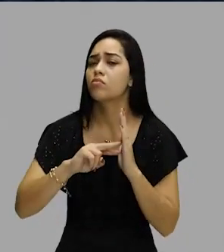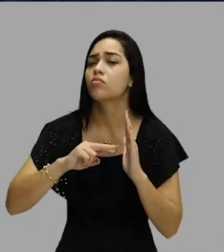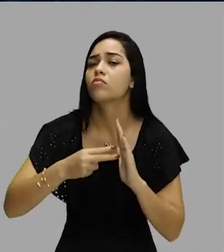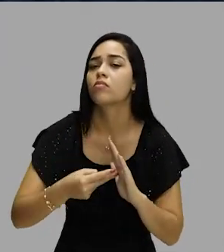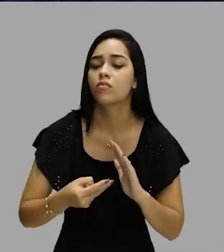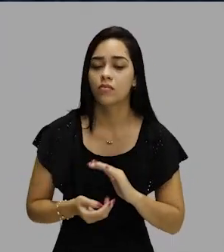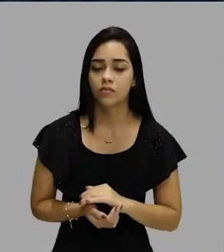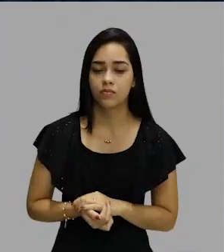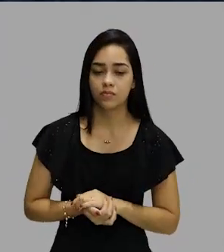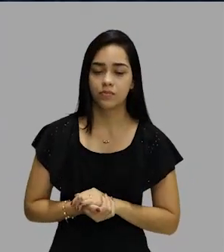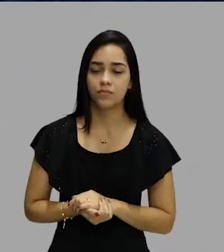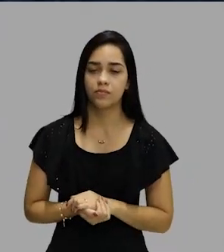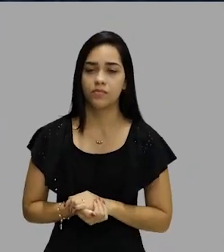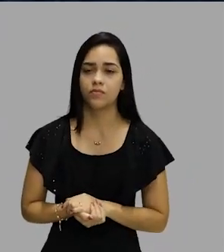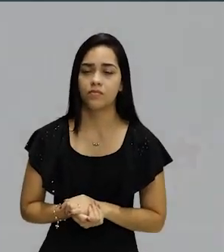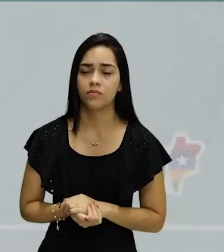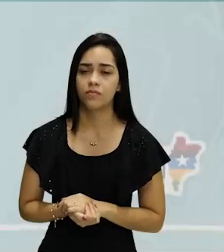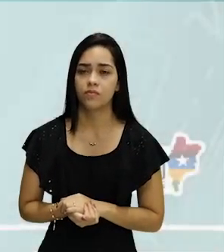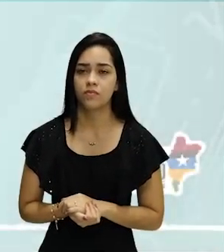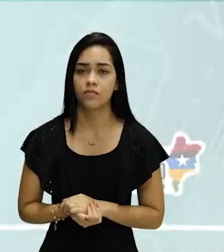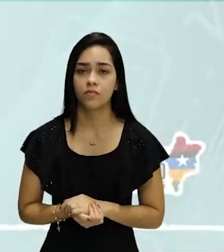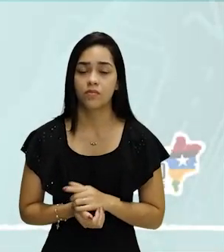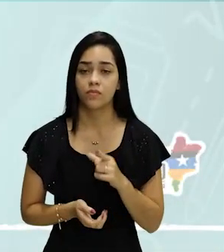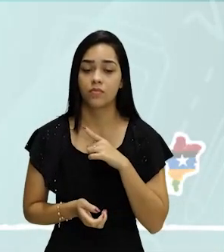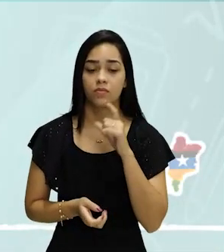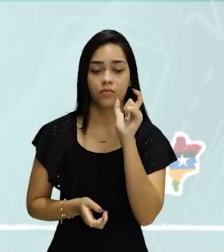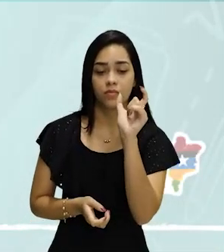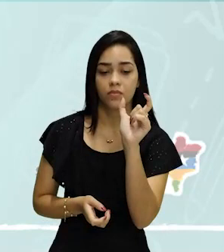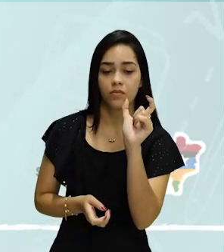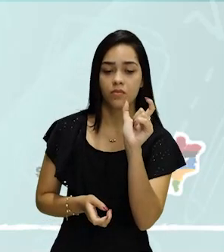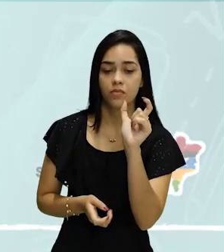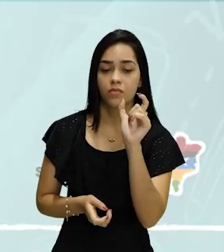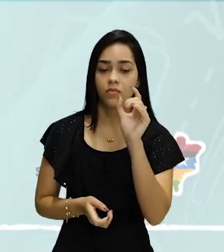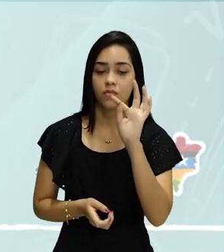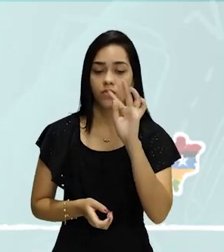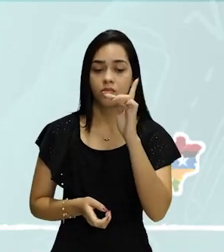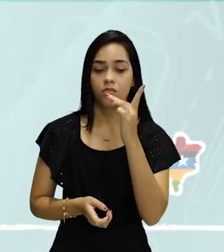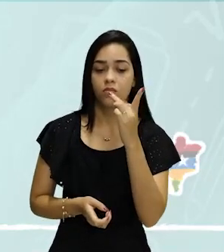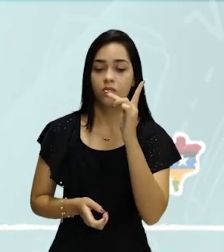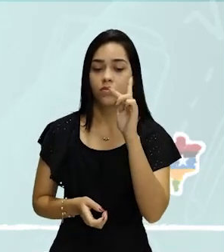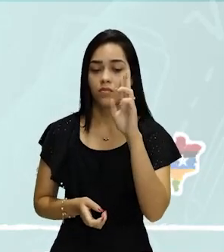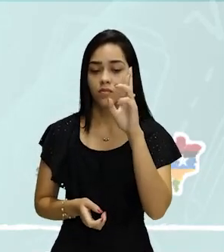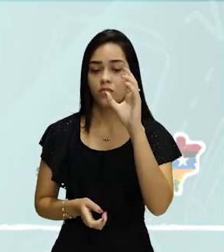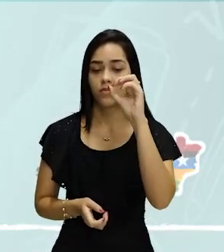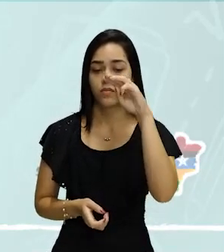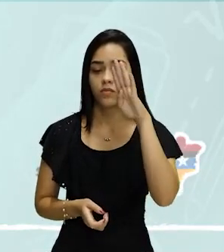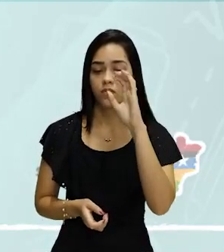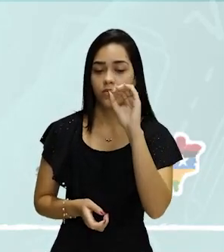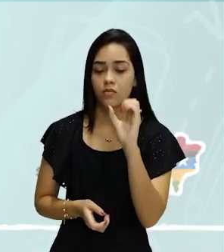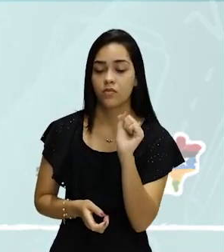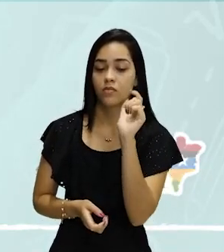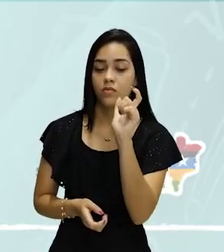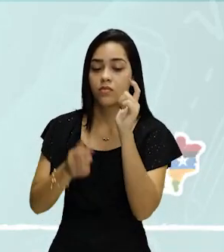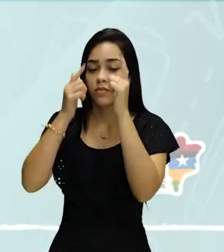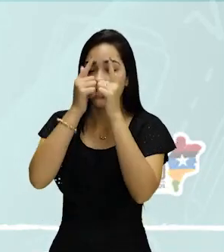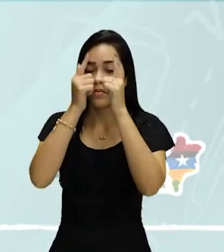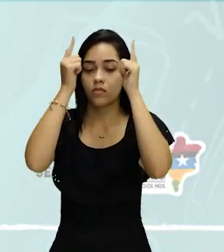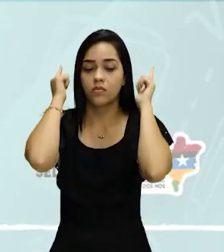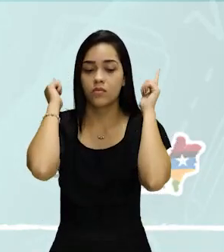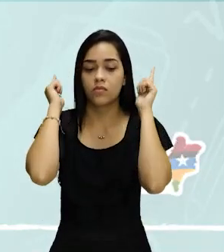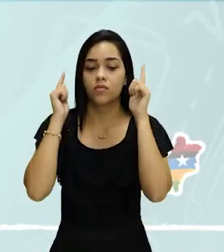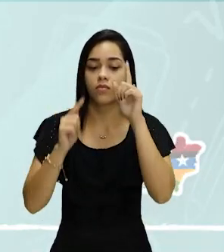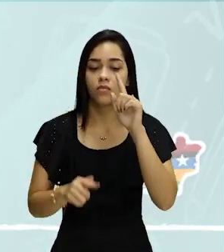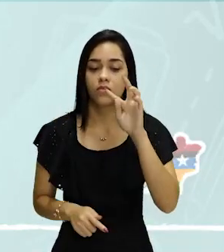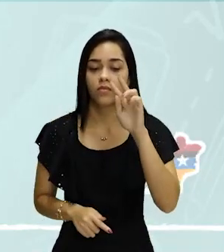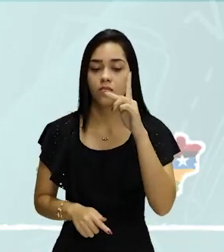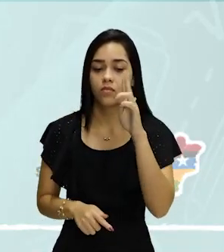ou trombócitos, né? O termo trombócito vem da palavra grega